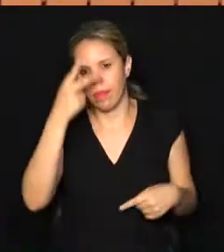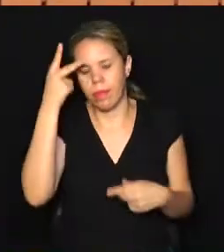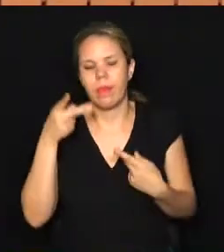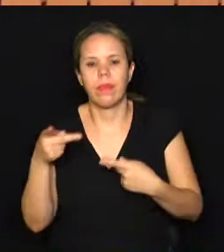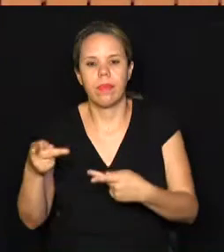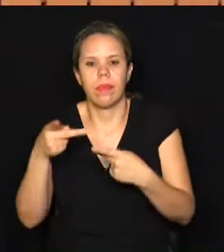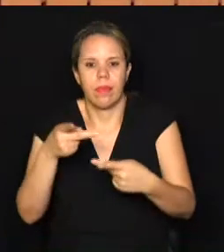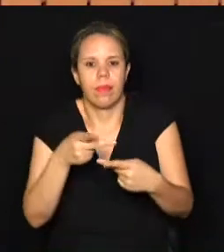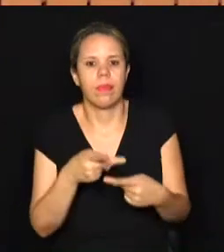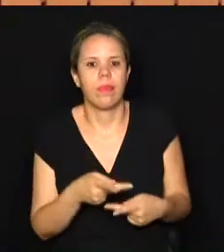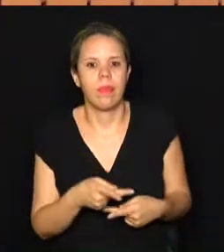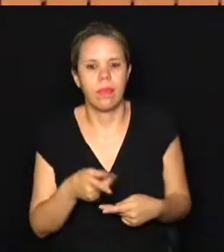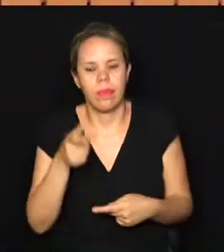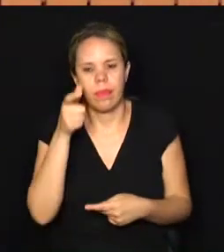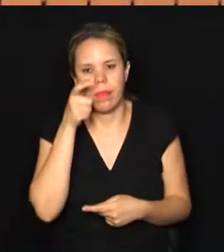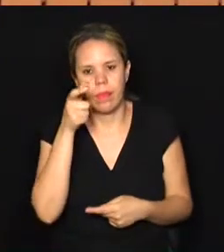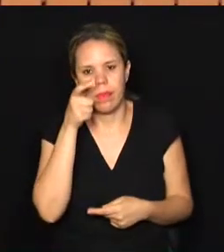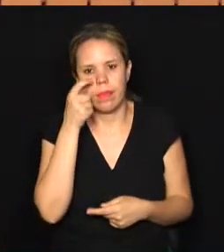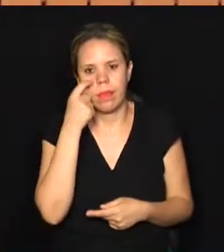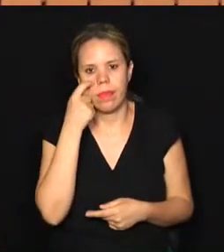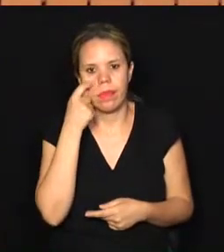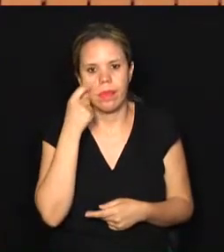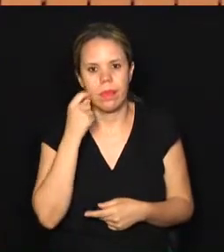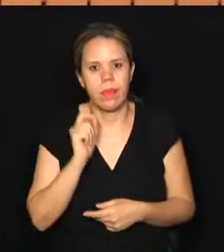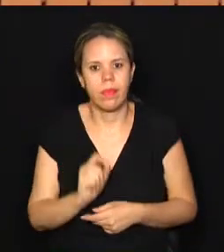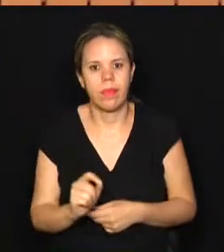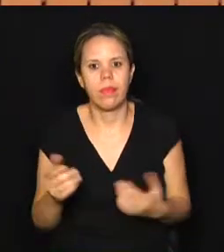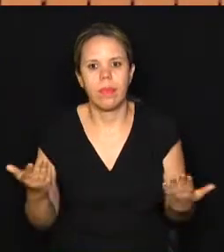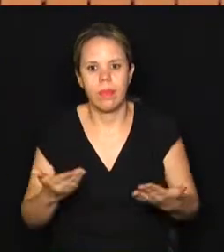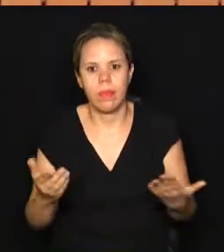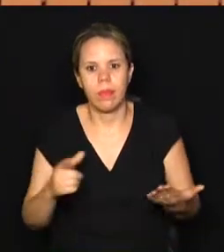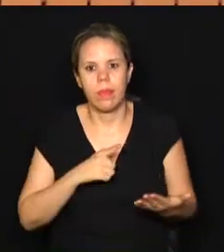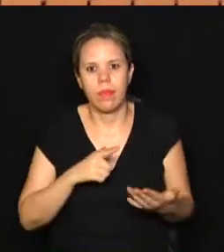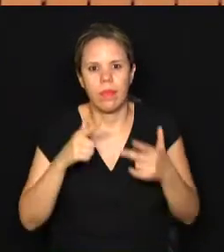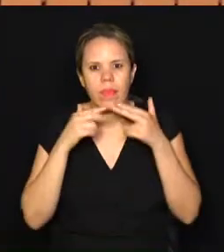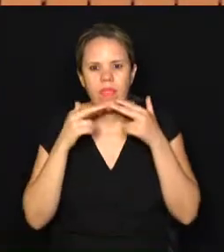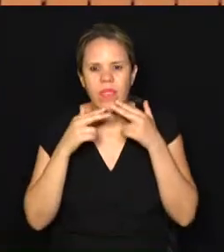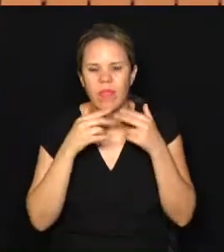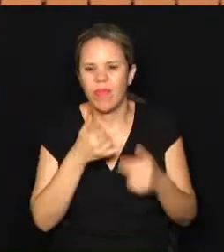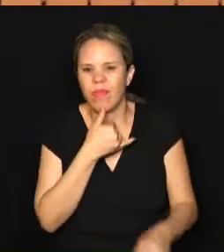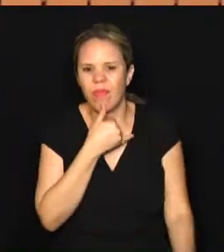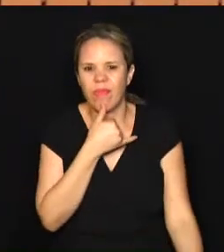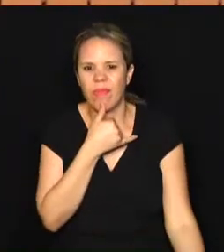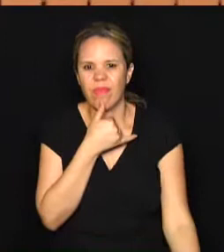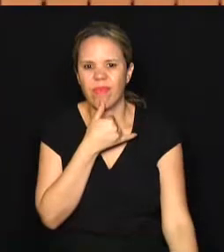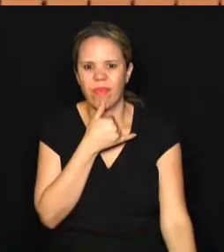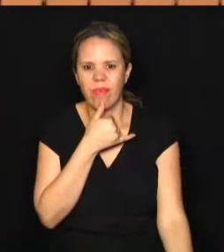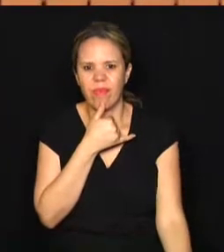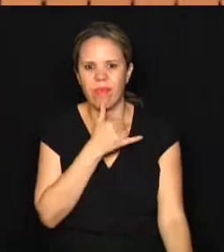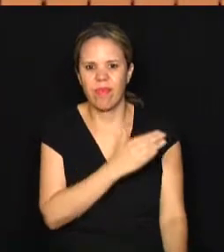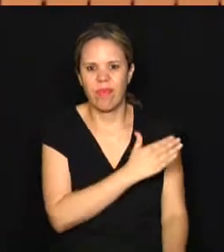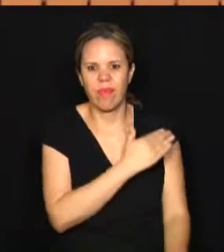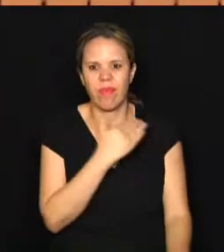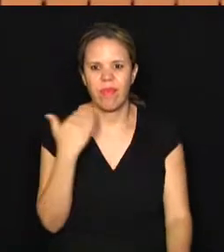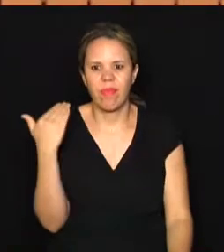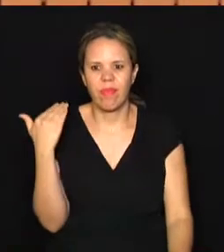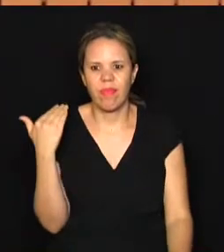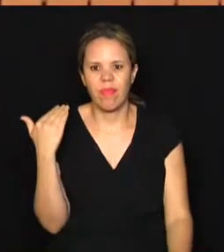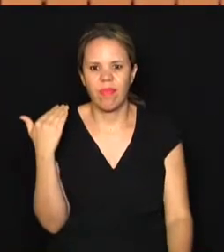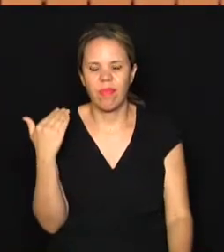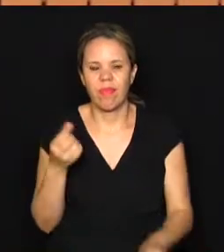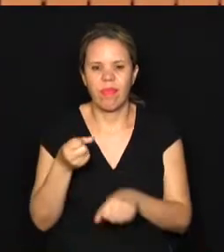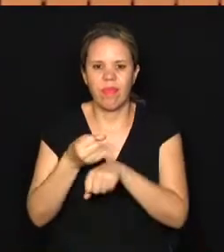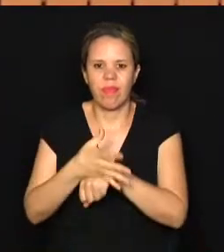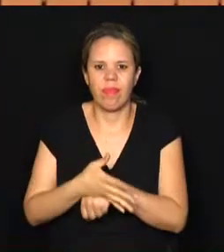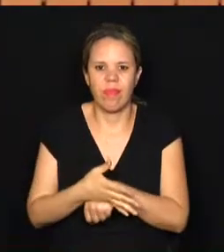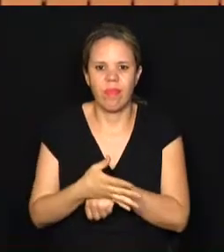para as pessoas que estão nos ouvindo, que hoje nós tivemos uma notícia muito triste, que foi o falecimento na